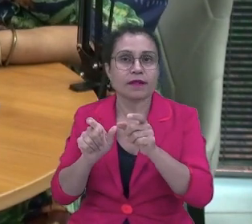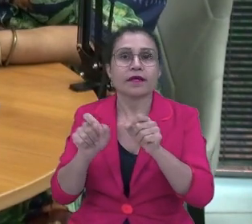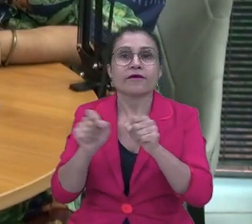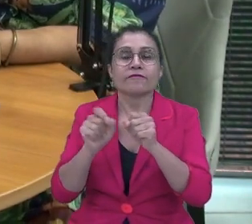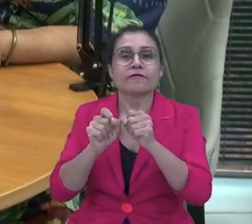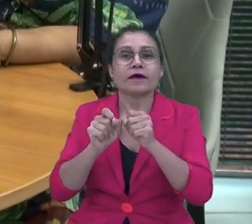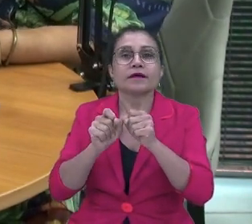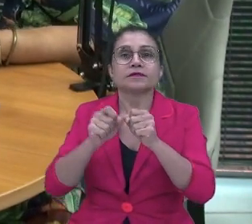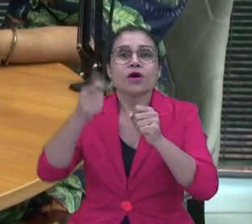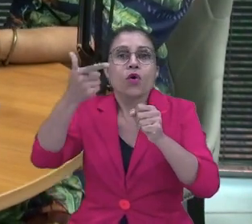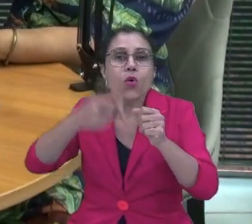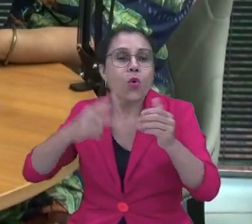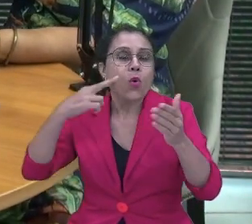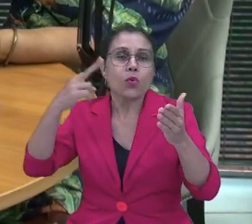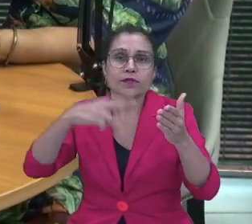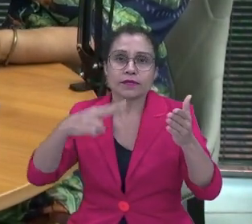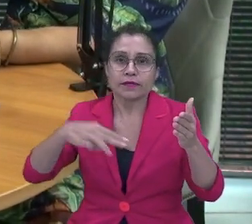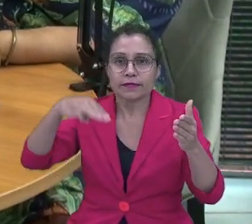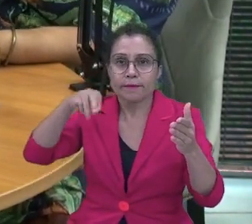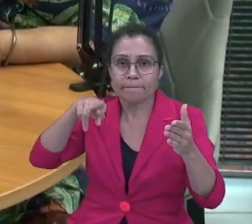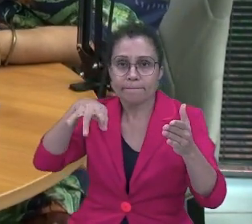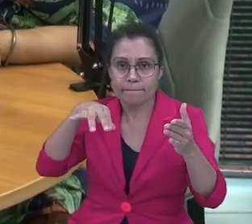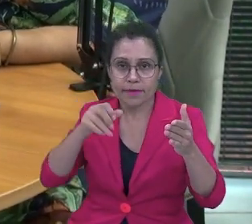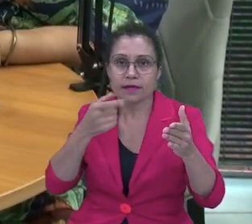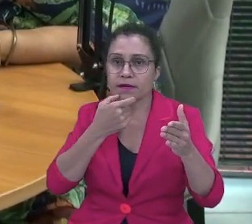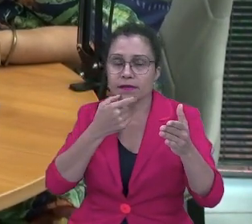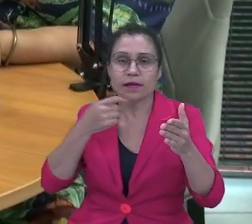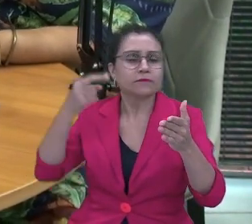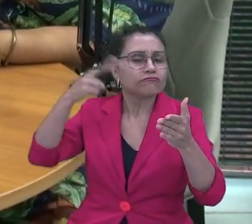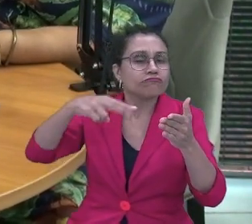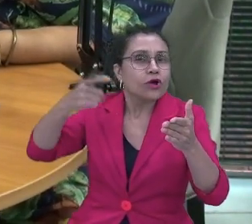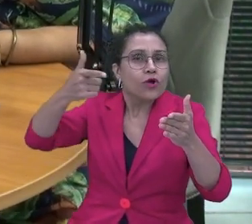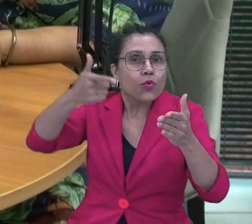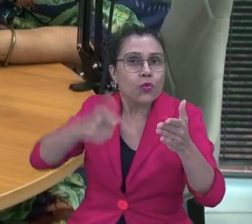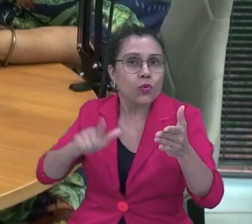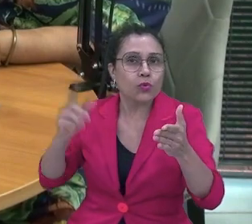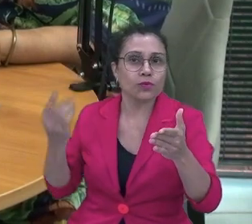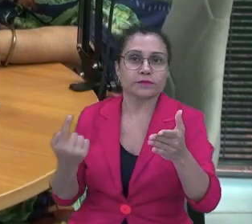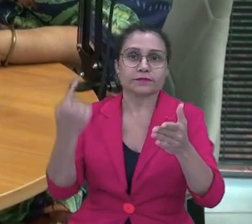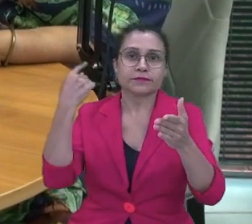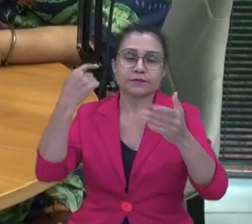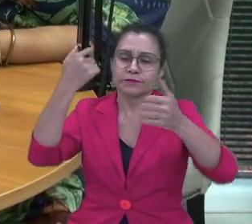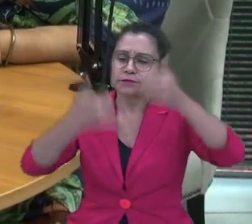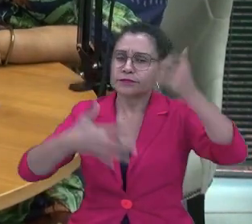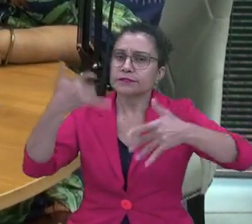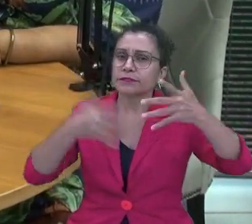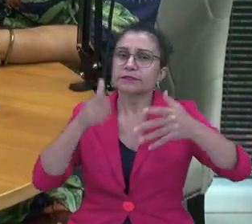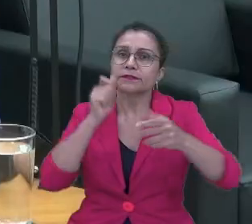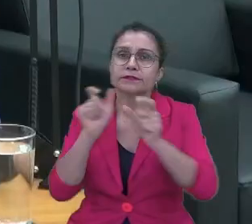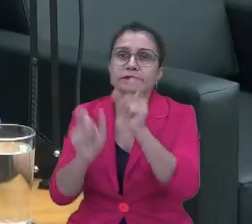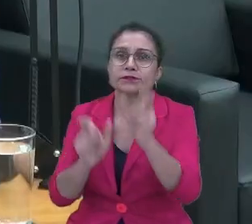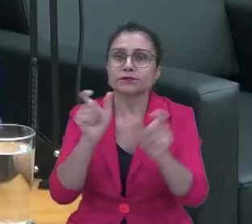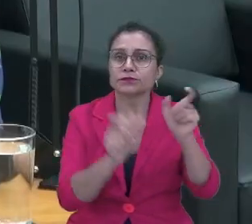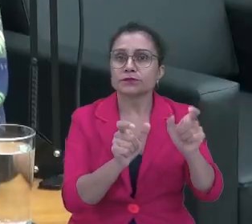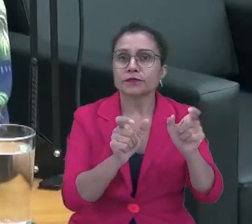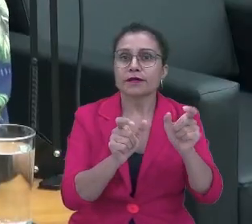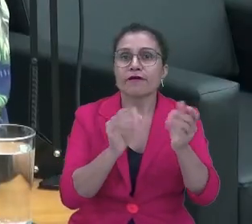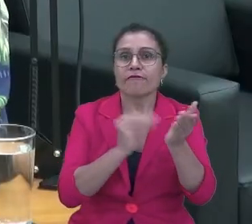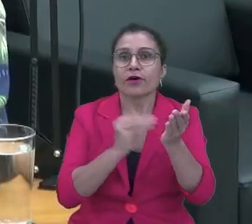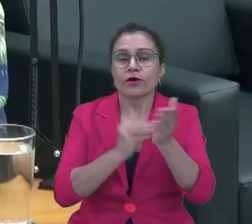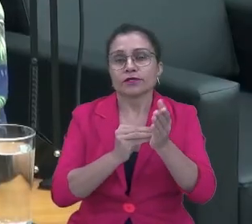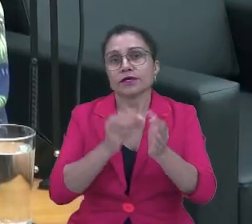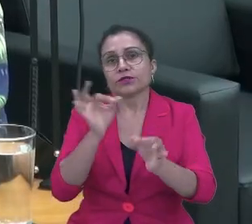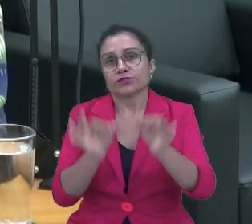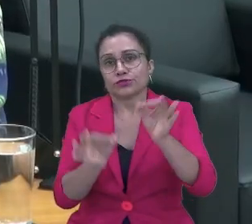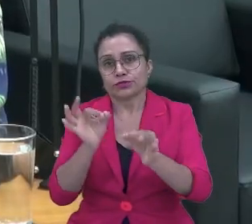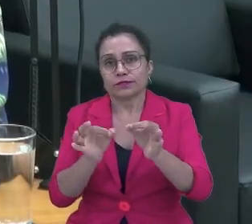uma releitura da Mary, inglesa, uma releitura falando das mulheres, da injustiça dos homens e das